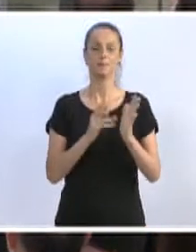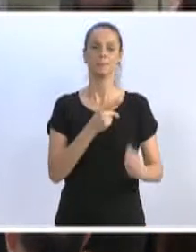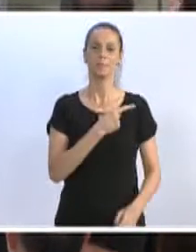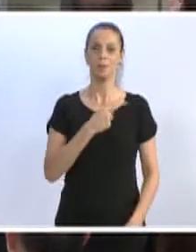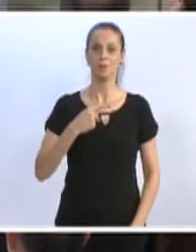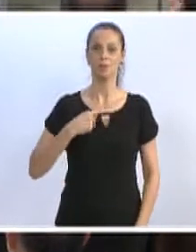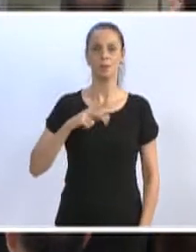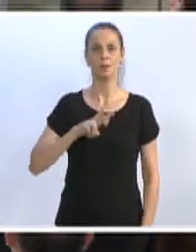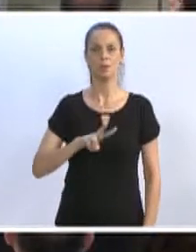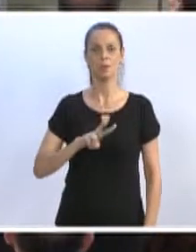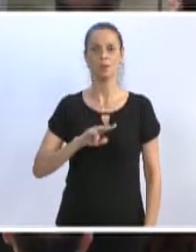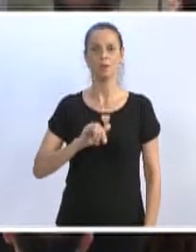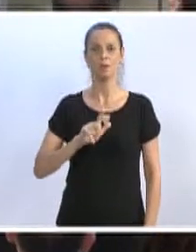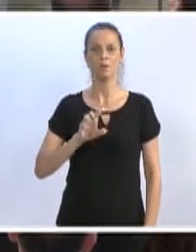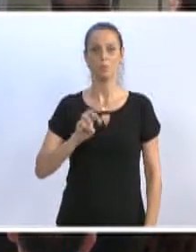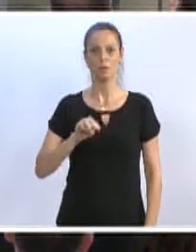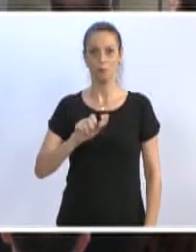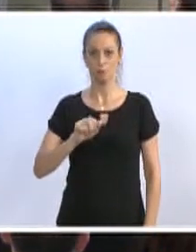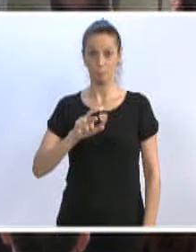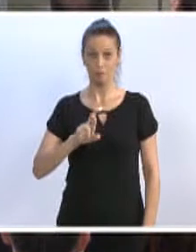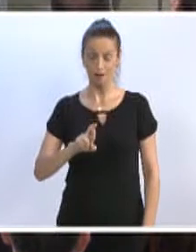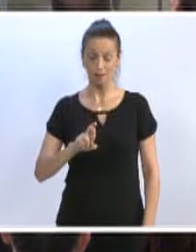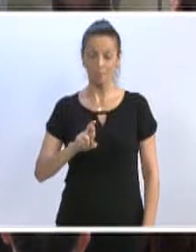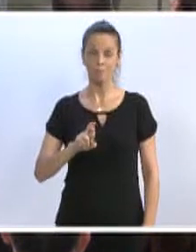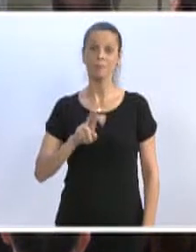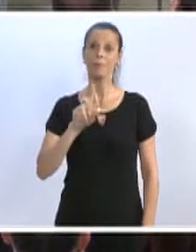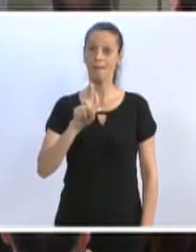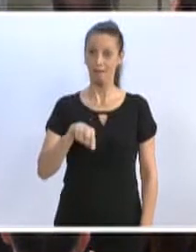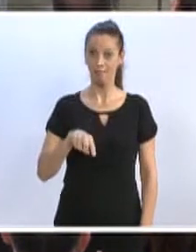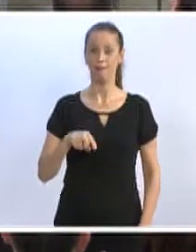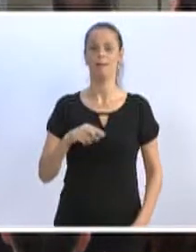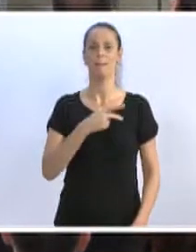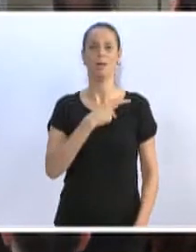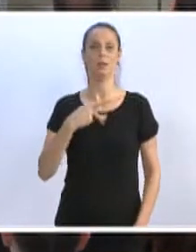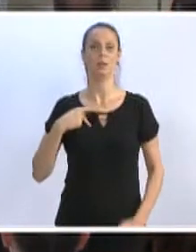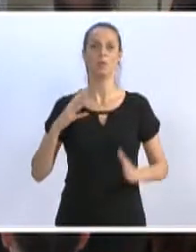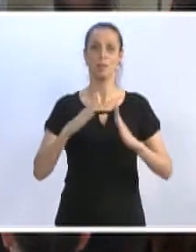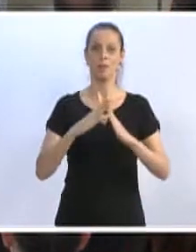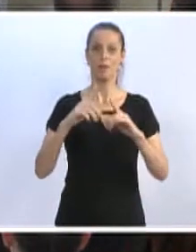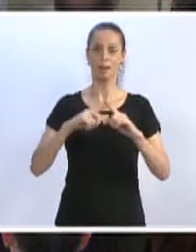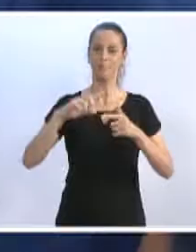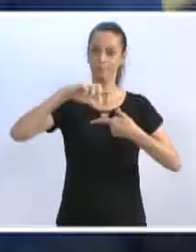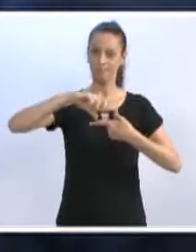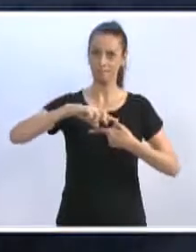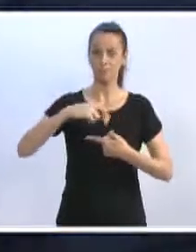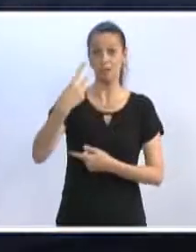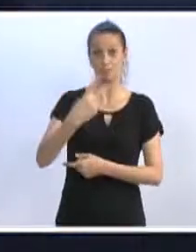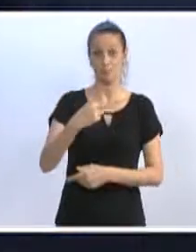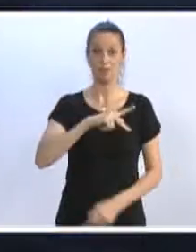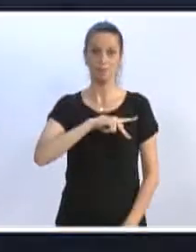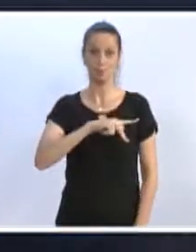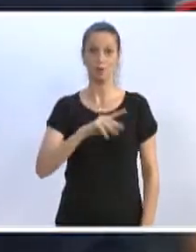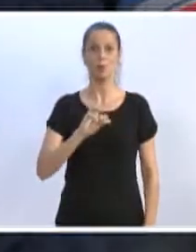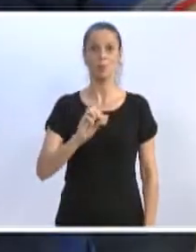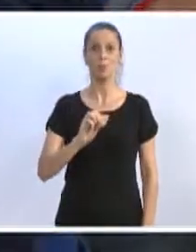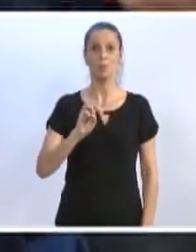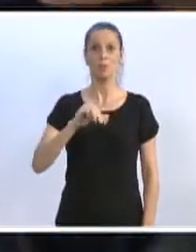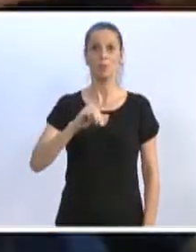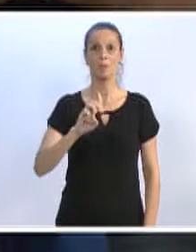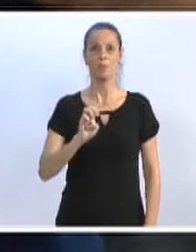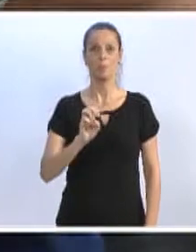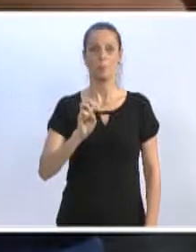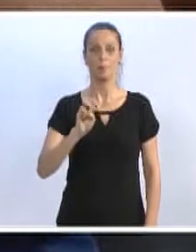Pastor Vilmar Floriano, que é pastor da Igreja Quadrangular e também vice-presidente da OMEBLU.